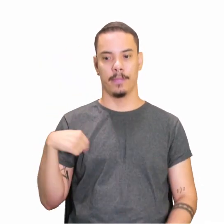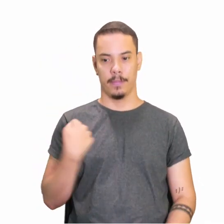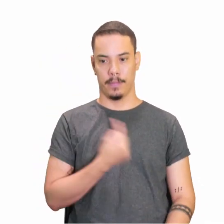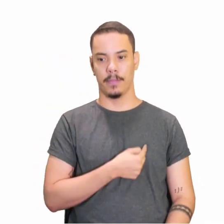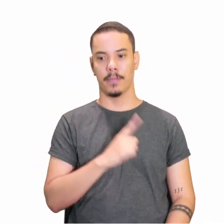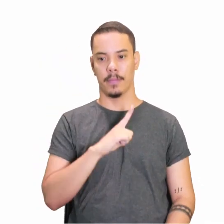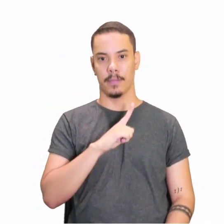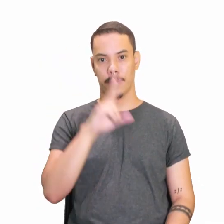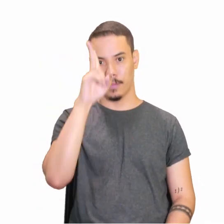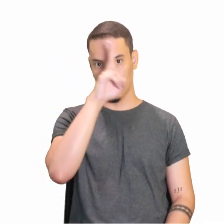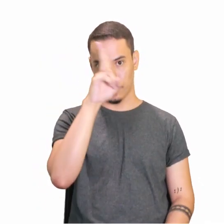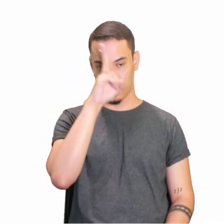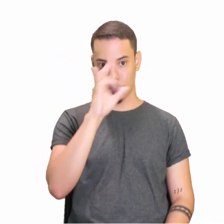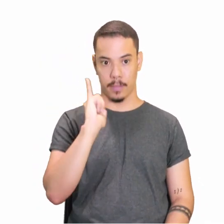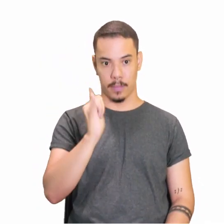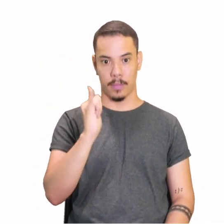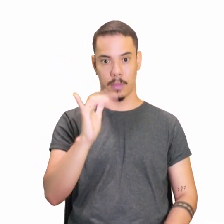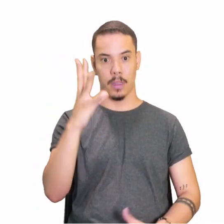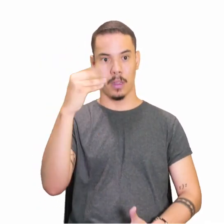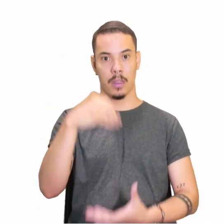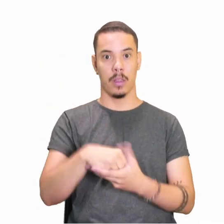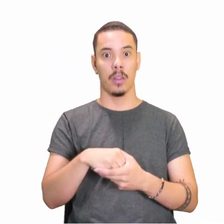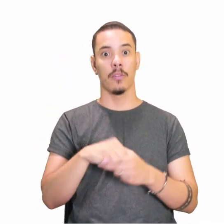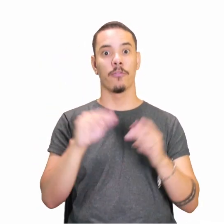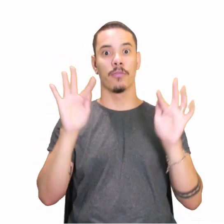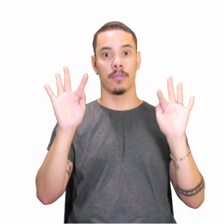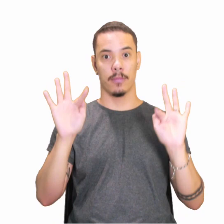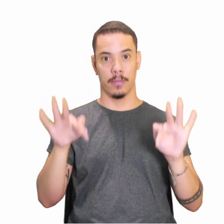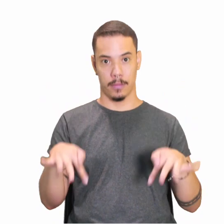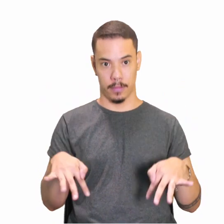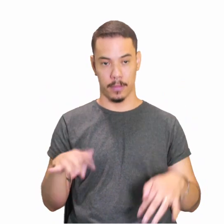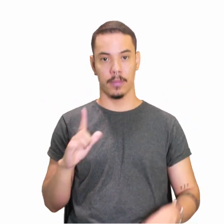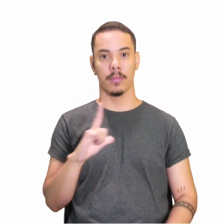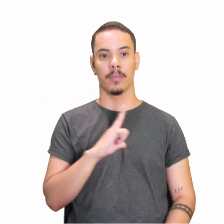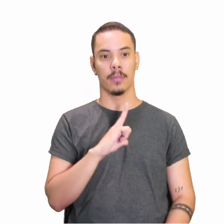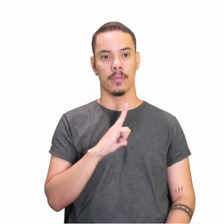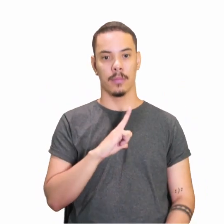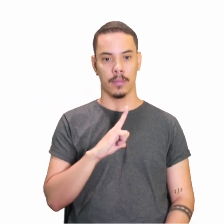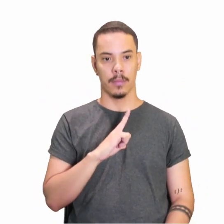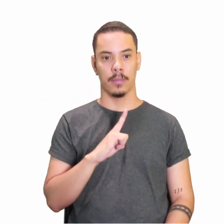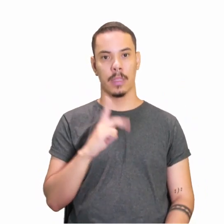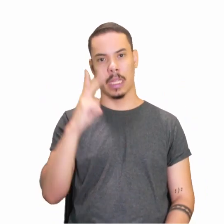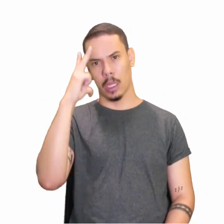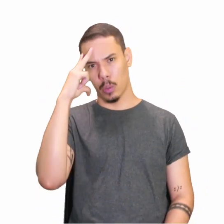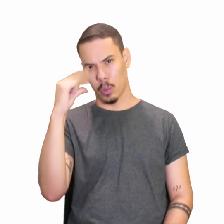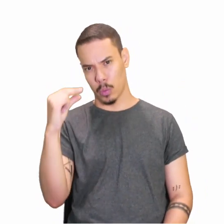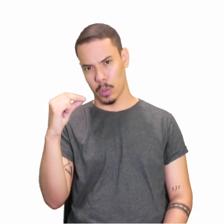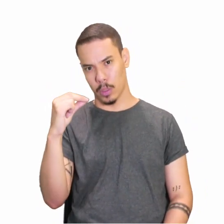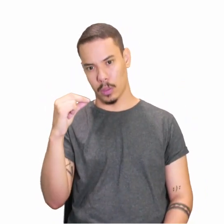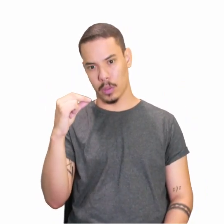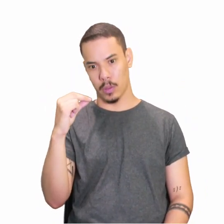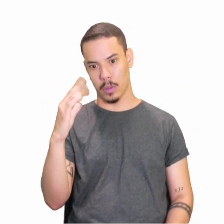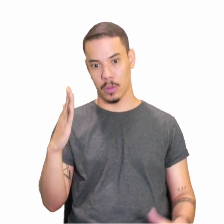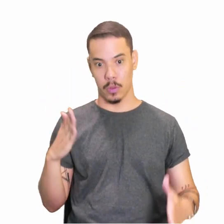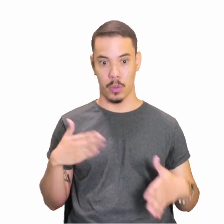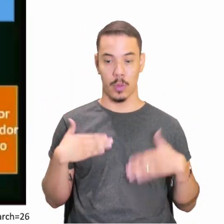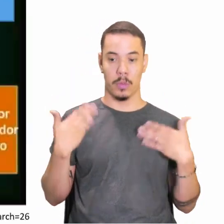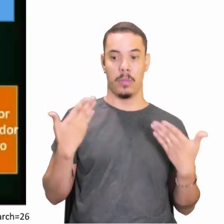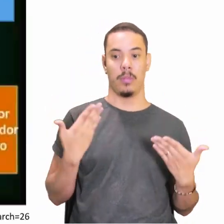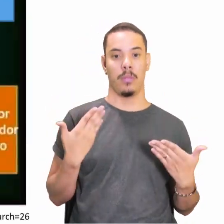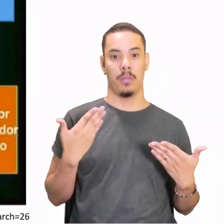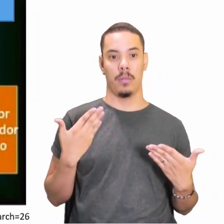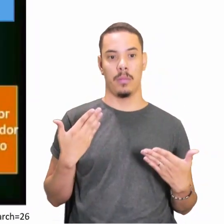nessa narrativa, no conto dessa história, um final tranquilo, um final surpreendente, ou um